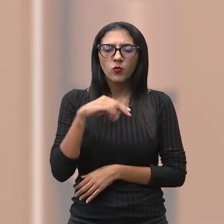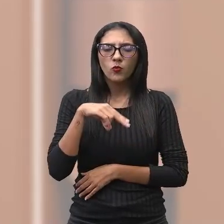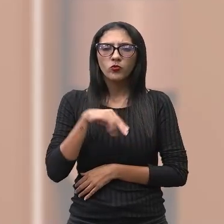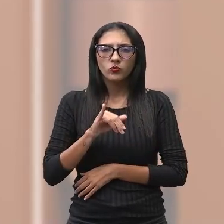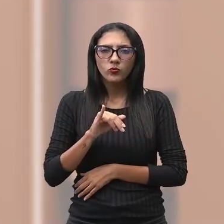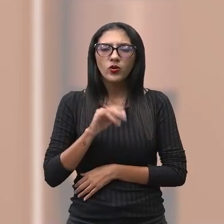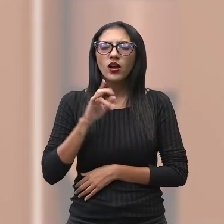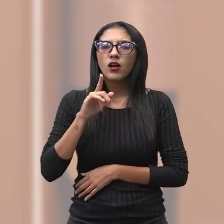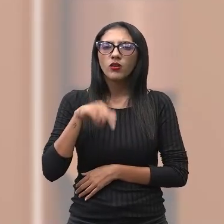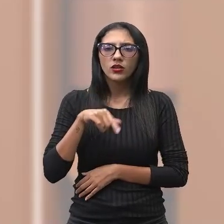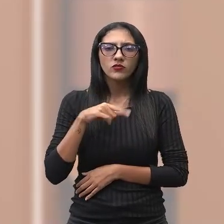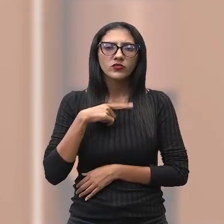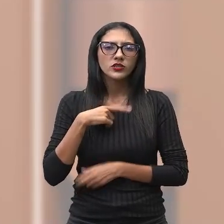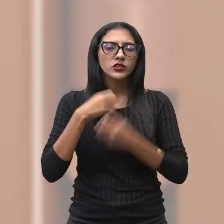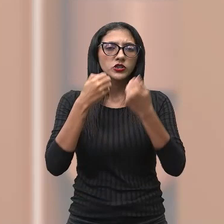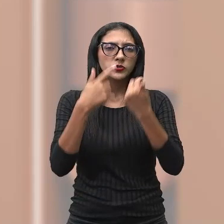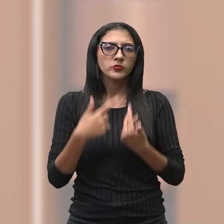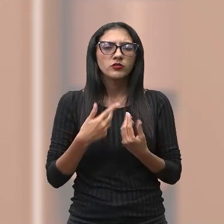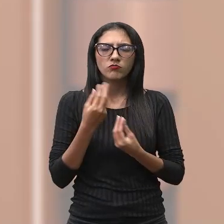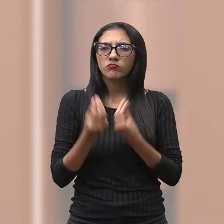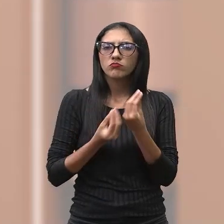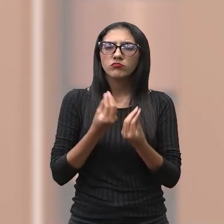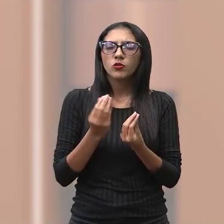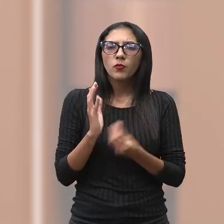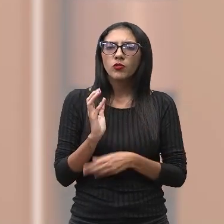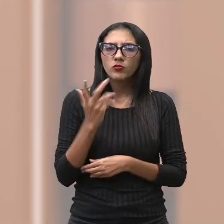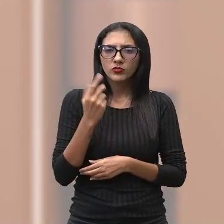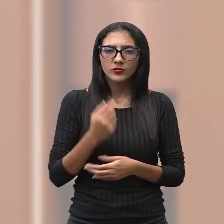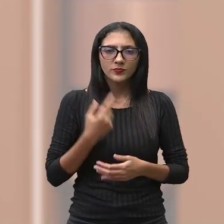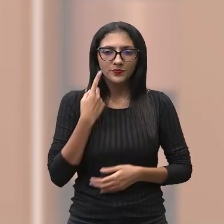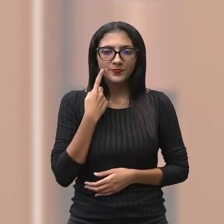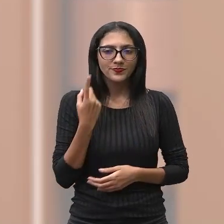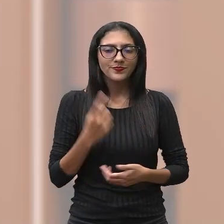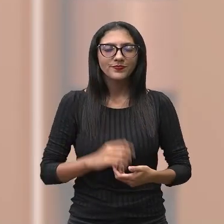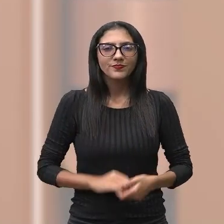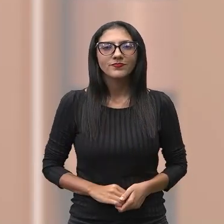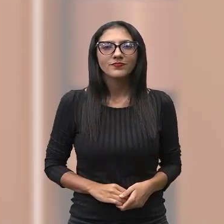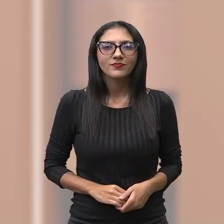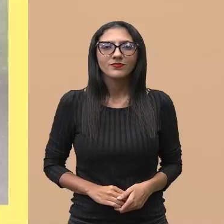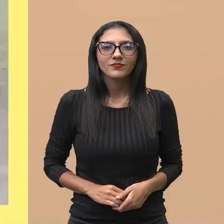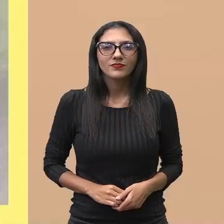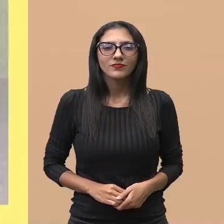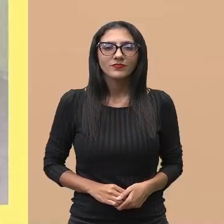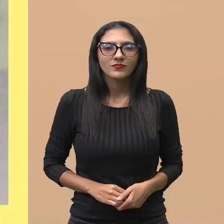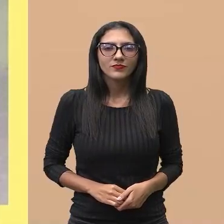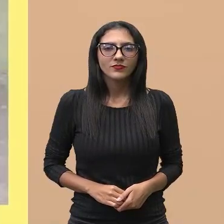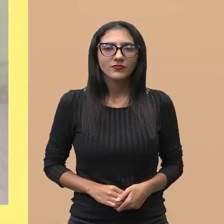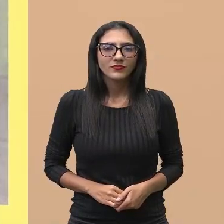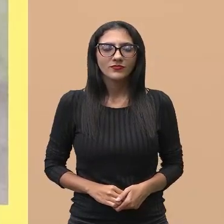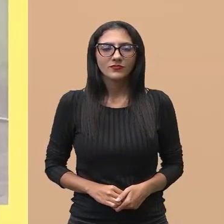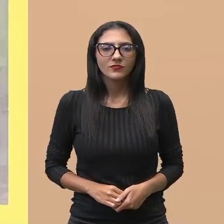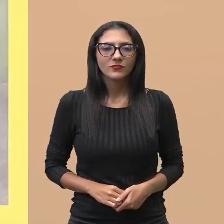vai retratar um pouquinho da realidade aí dos refugiados. Atentos.